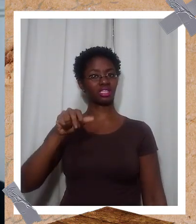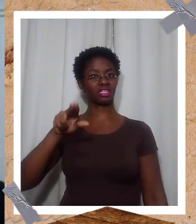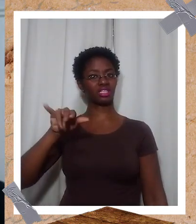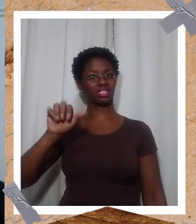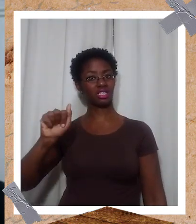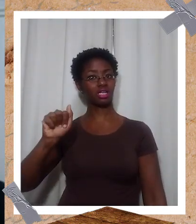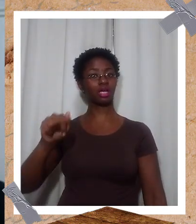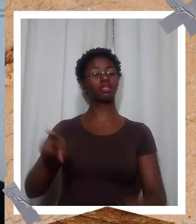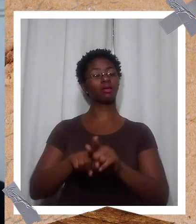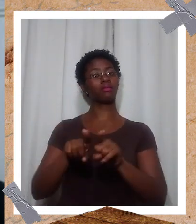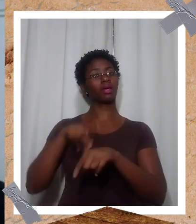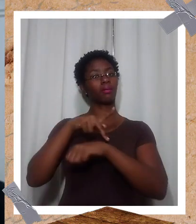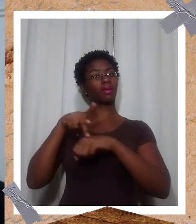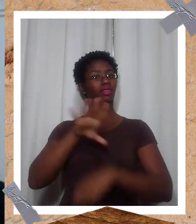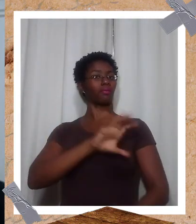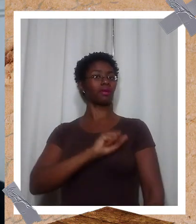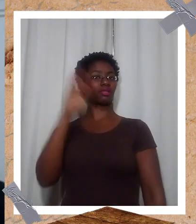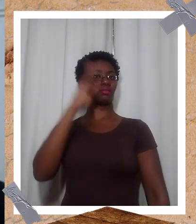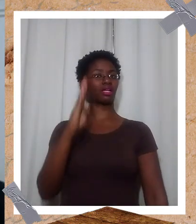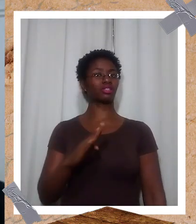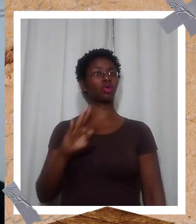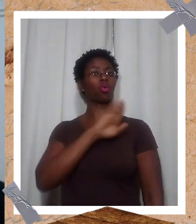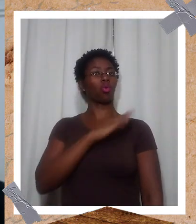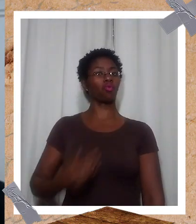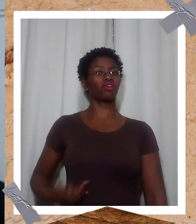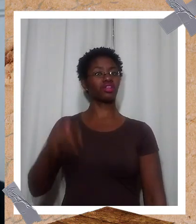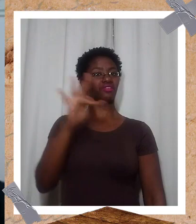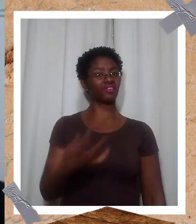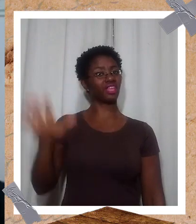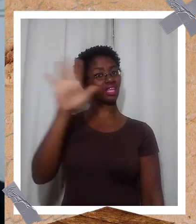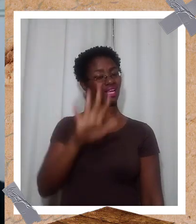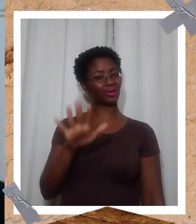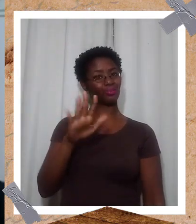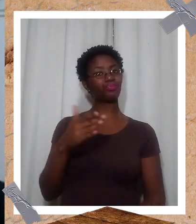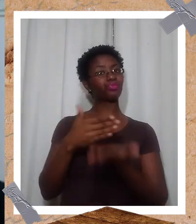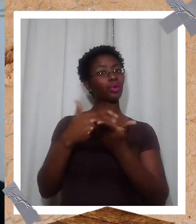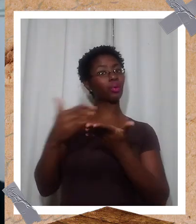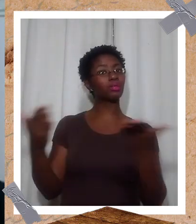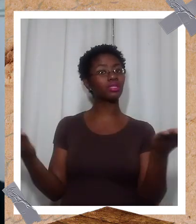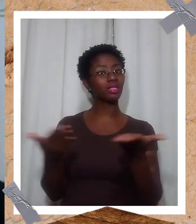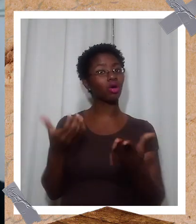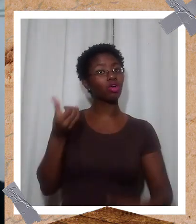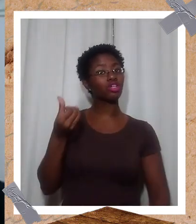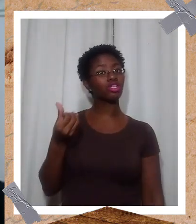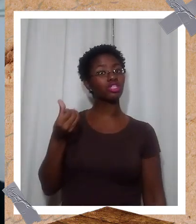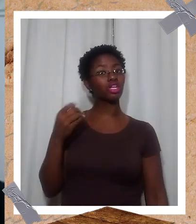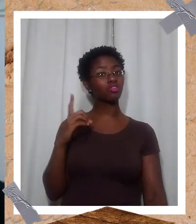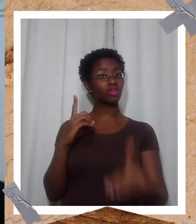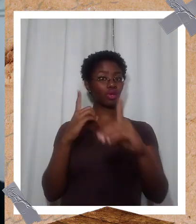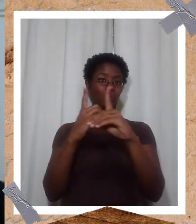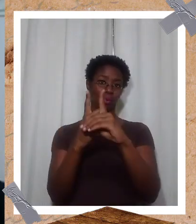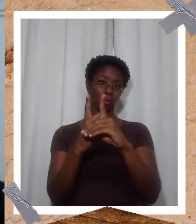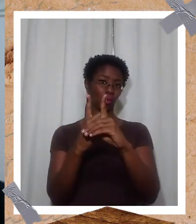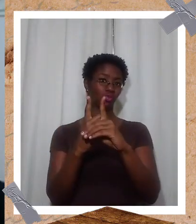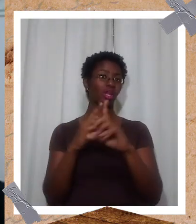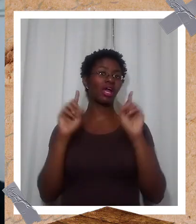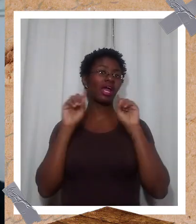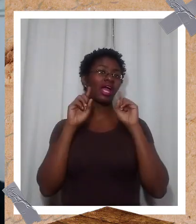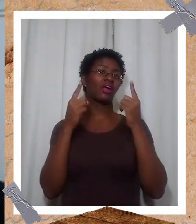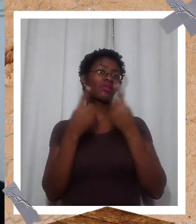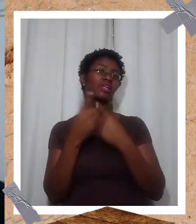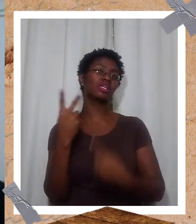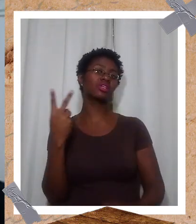Brasil, Governo Federal. Estamos começando o nosso 6º encontro, que reunirá